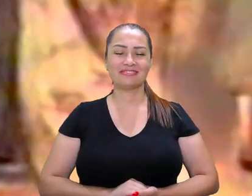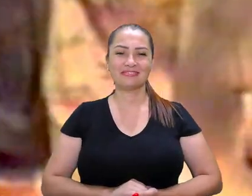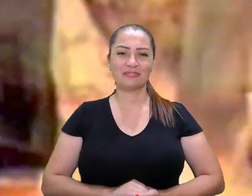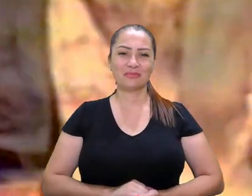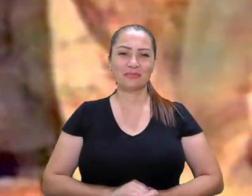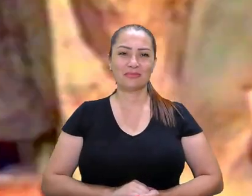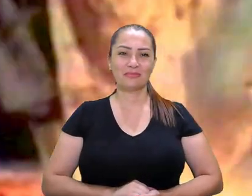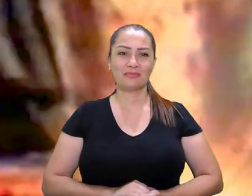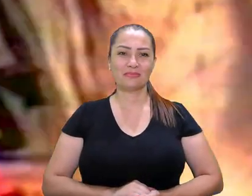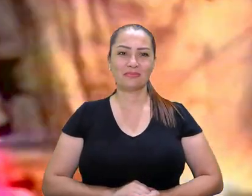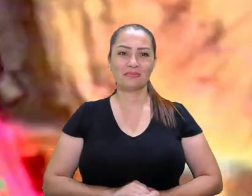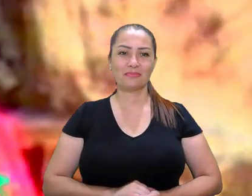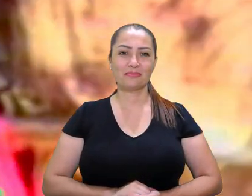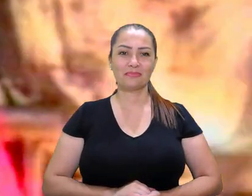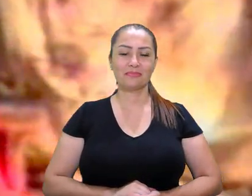2 quilos de arroz.